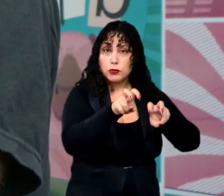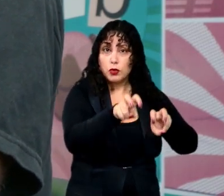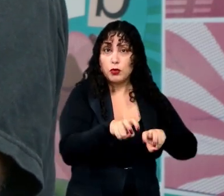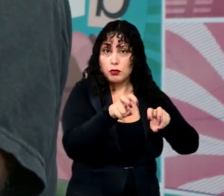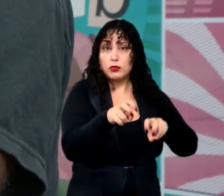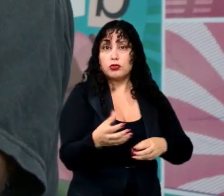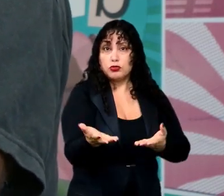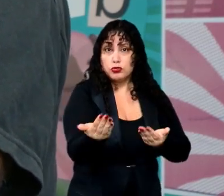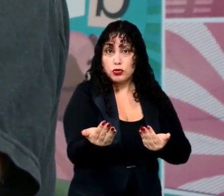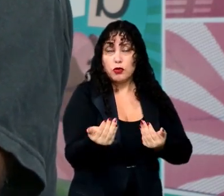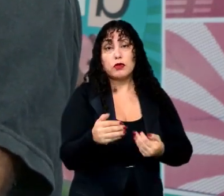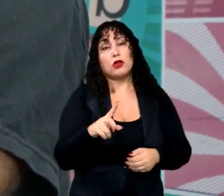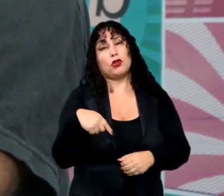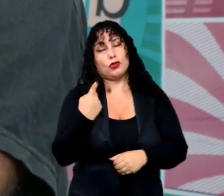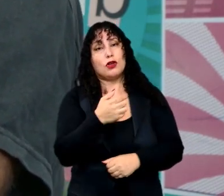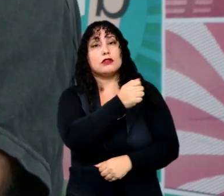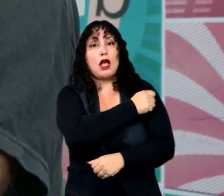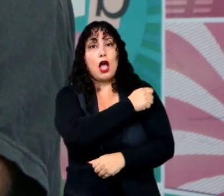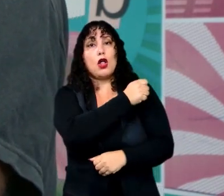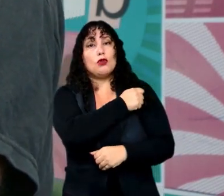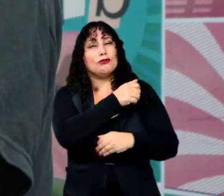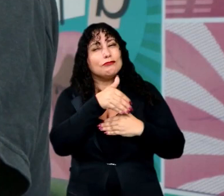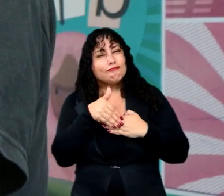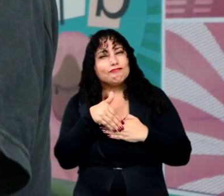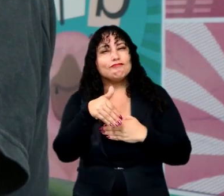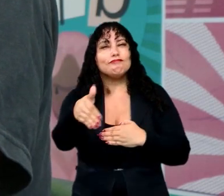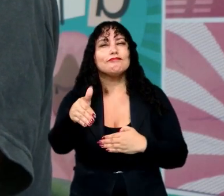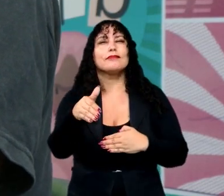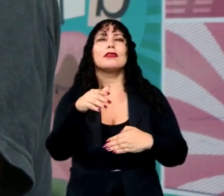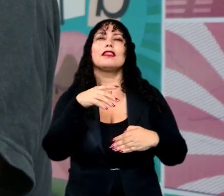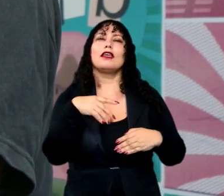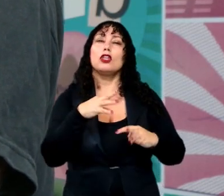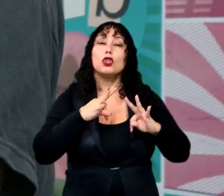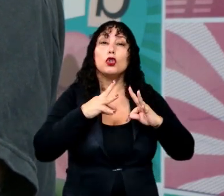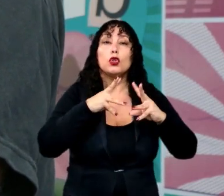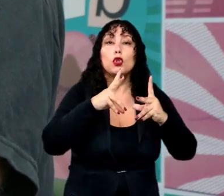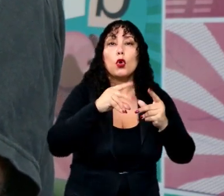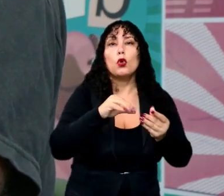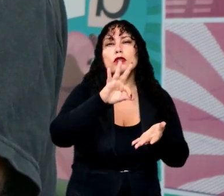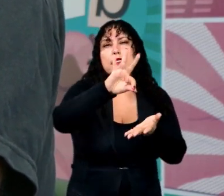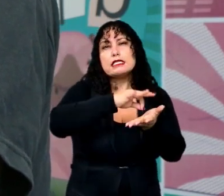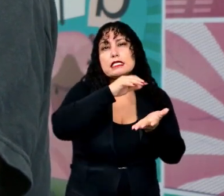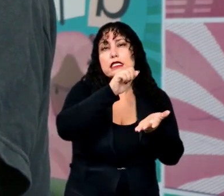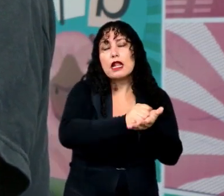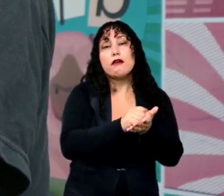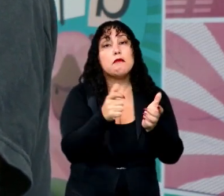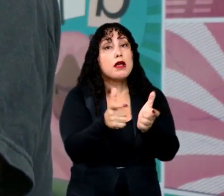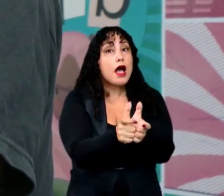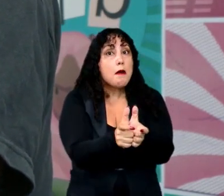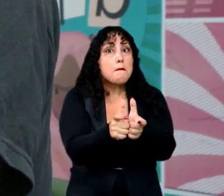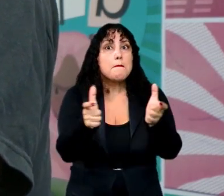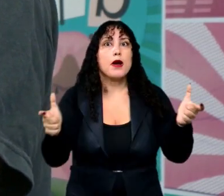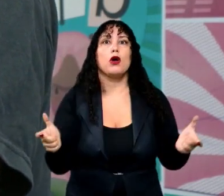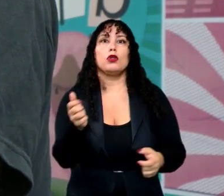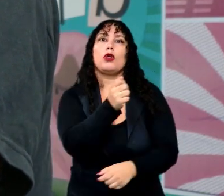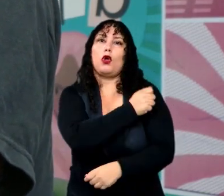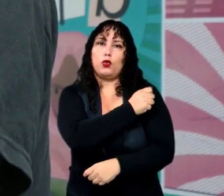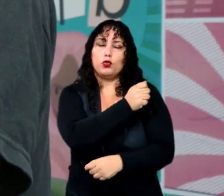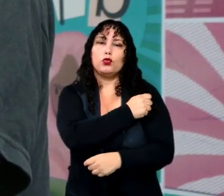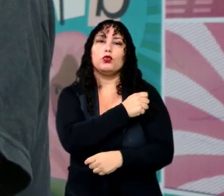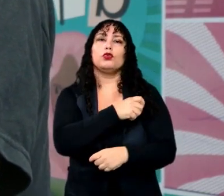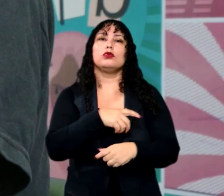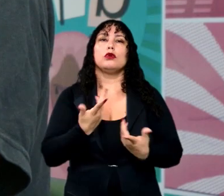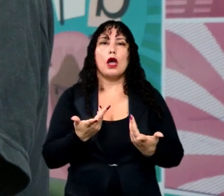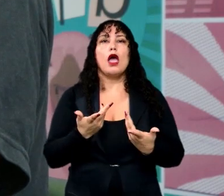que sendo nossos alunos é a nossa contrapartida Tem que atender todos os alunos que se Claro mas a maioria é são a